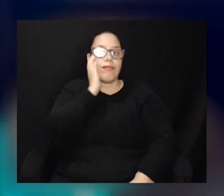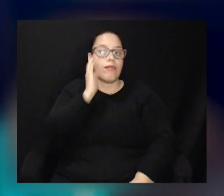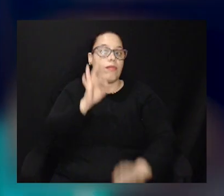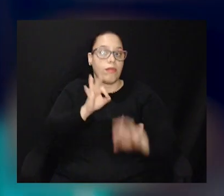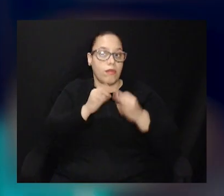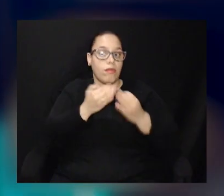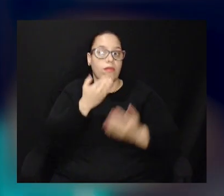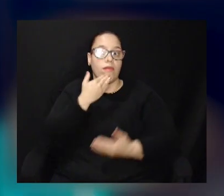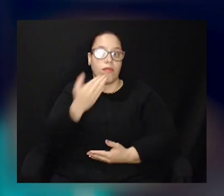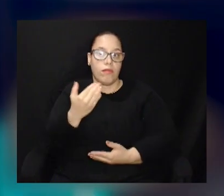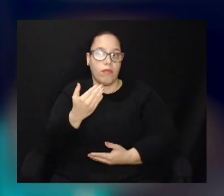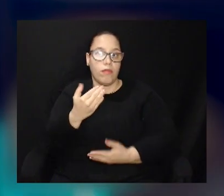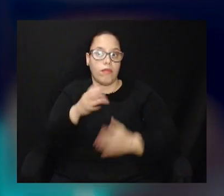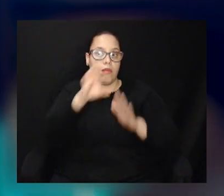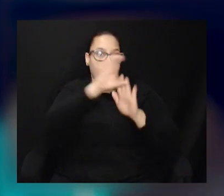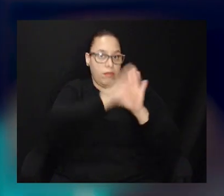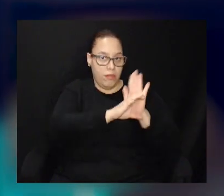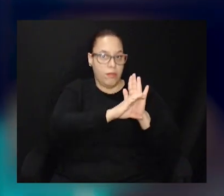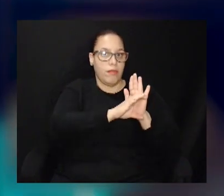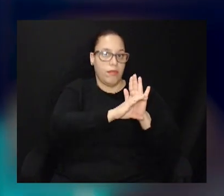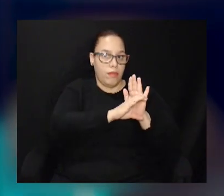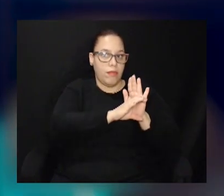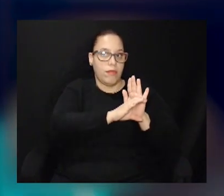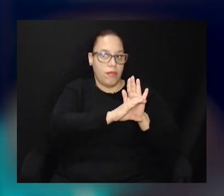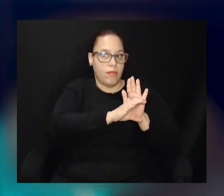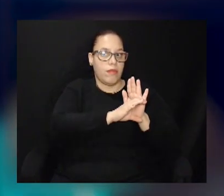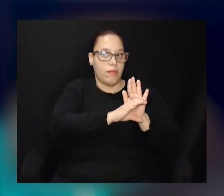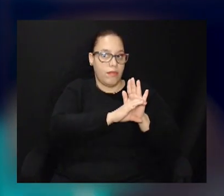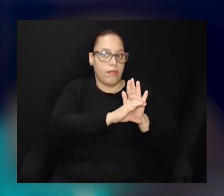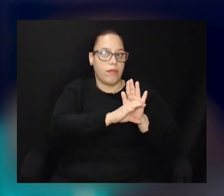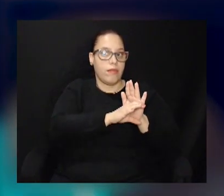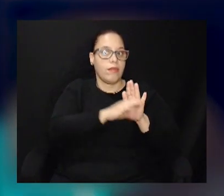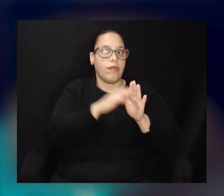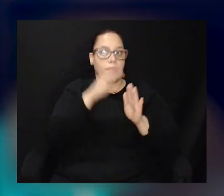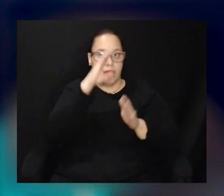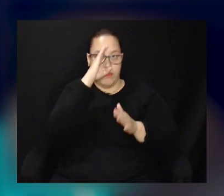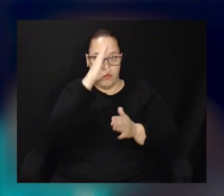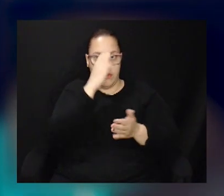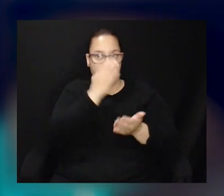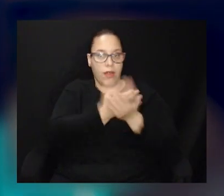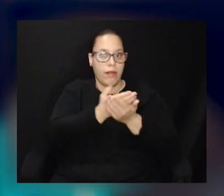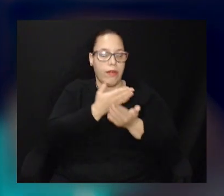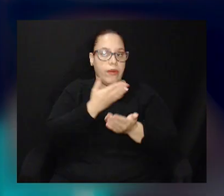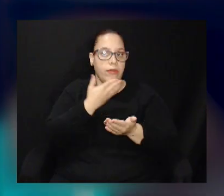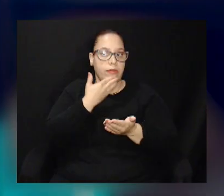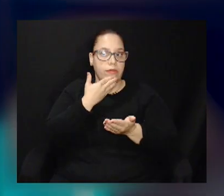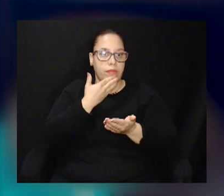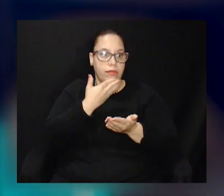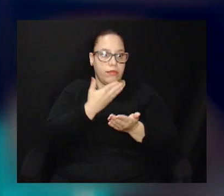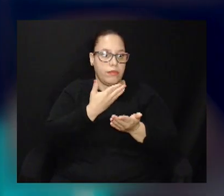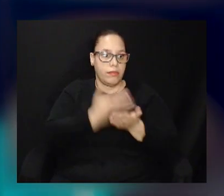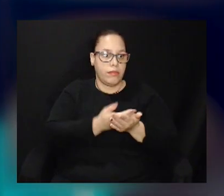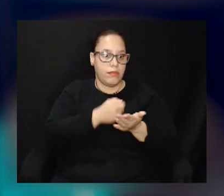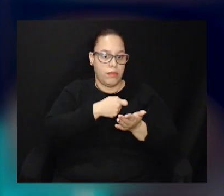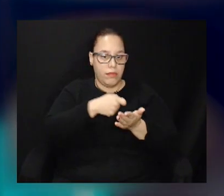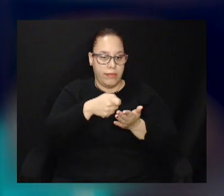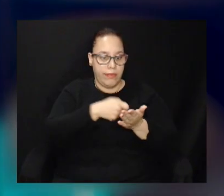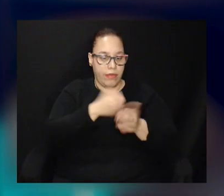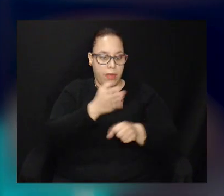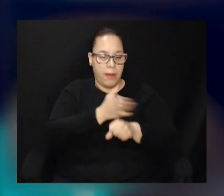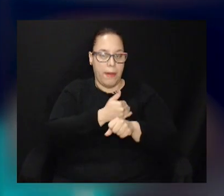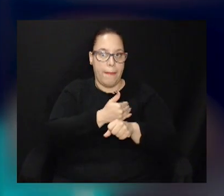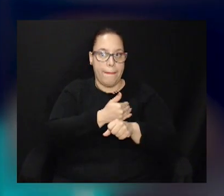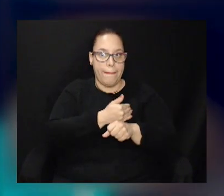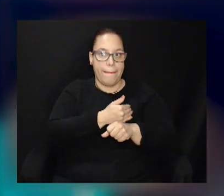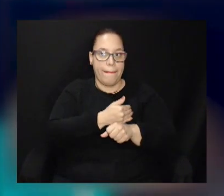ocasião o seu currículo. E eu confesso que, ao lê-lo, antes de subscrever, eu passei até a